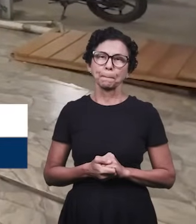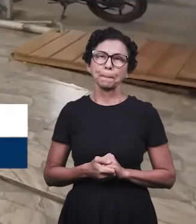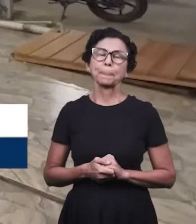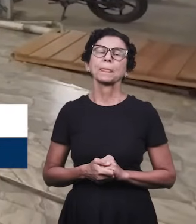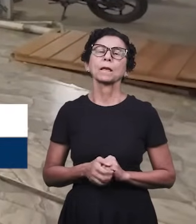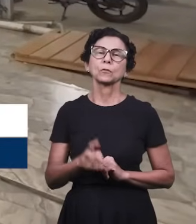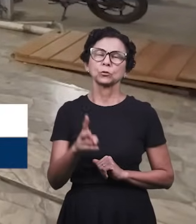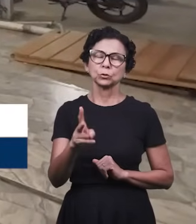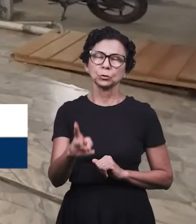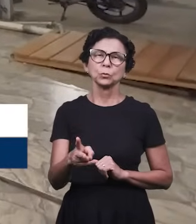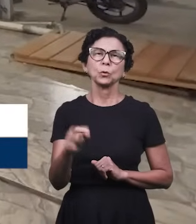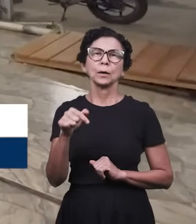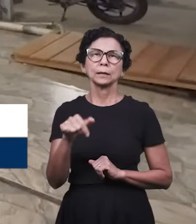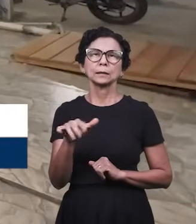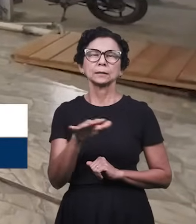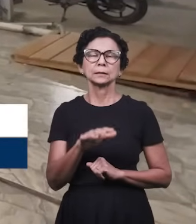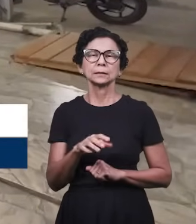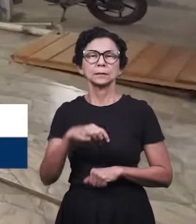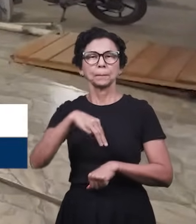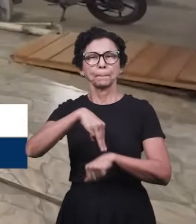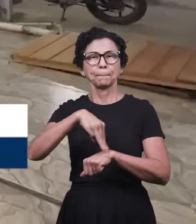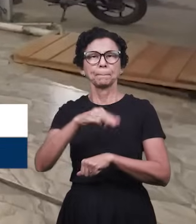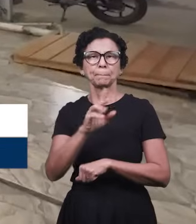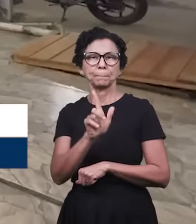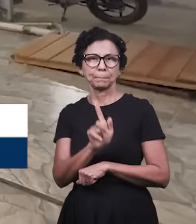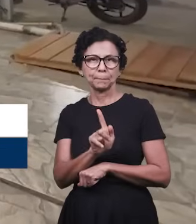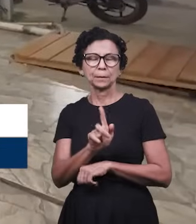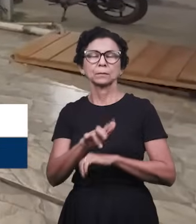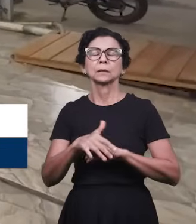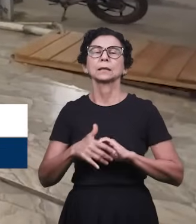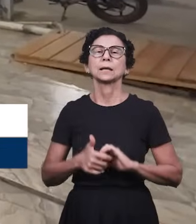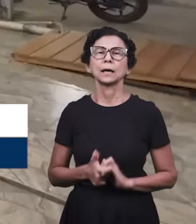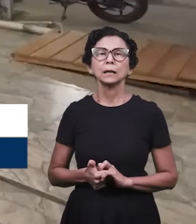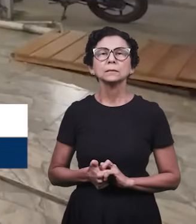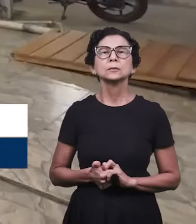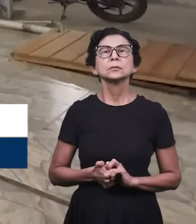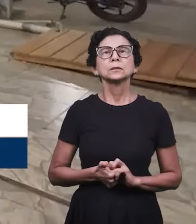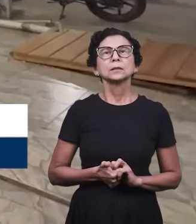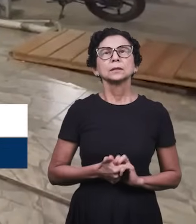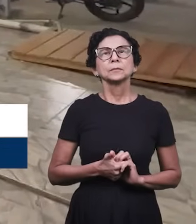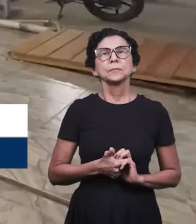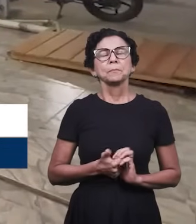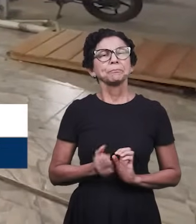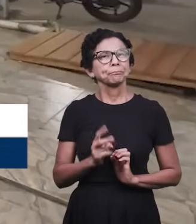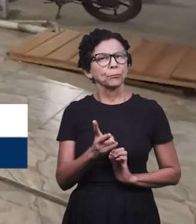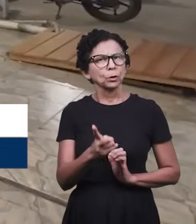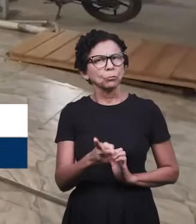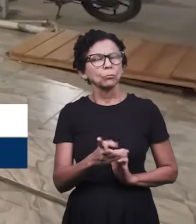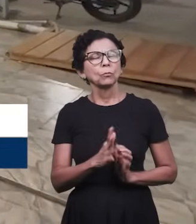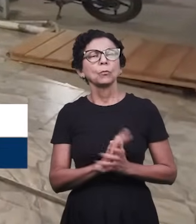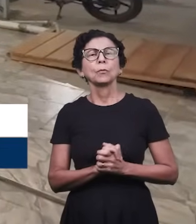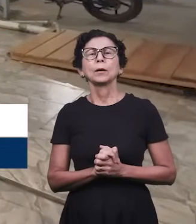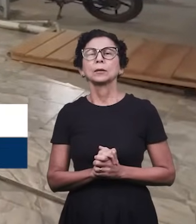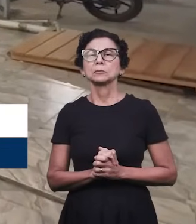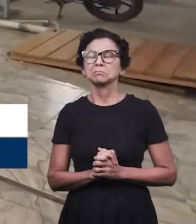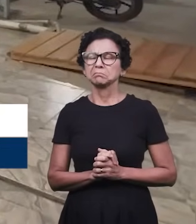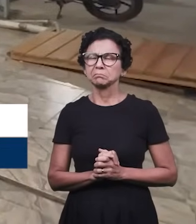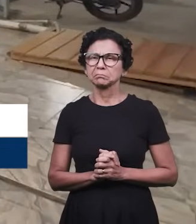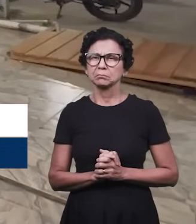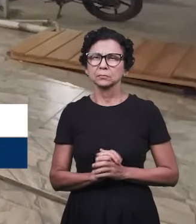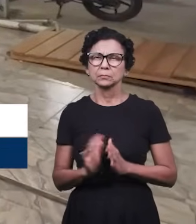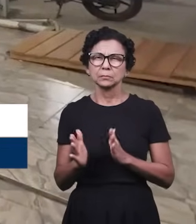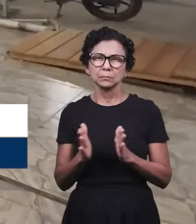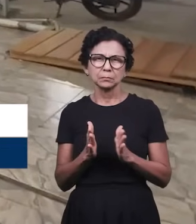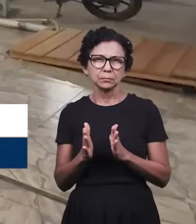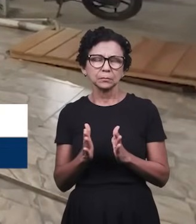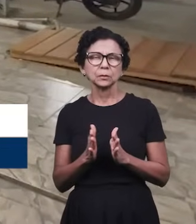Bagre, na cidade de Melgaço, onde nós damos assistência, né? Ela vai continuar durante todo o tempo, porque todos